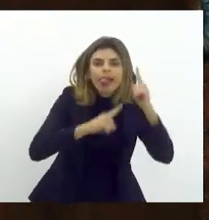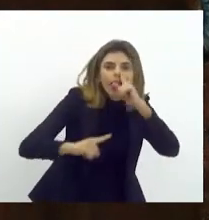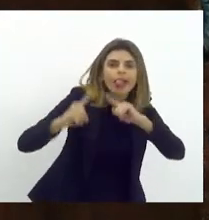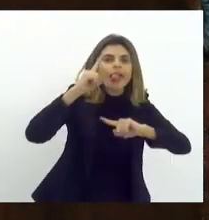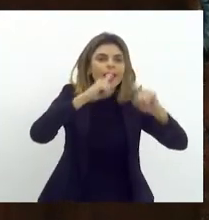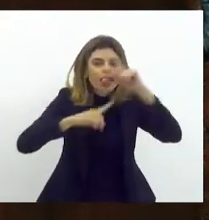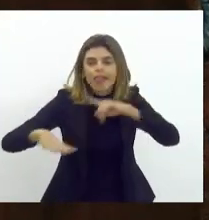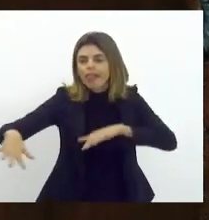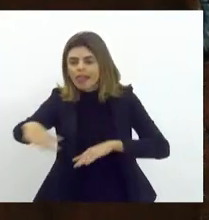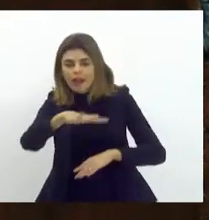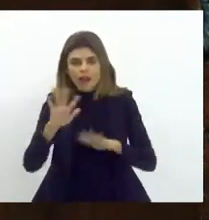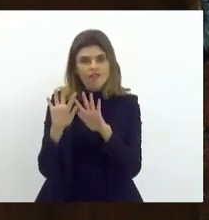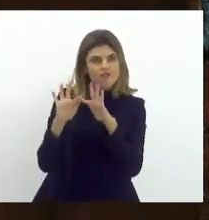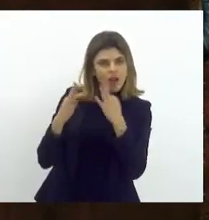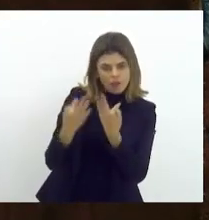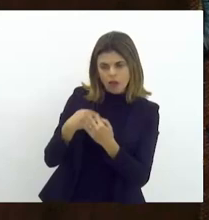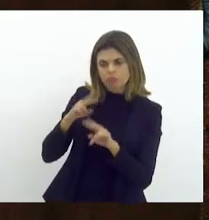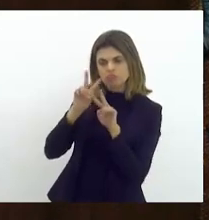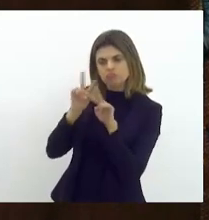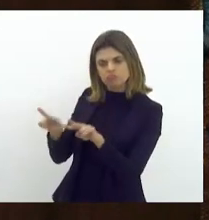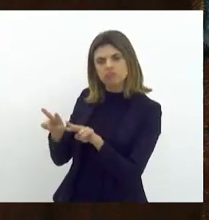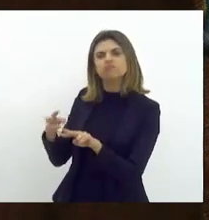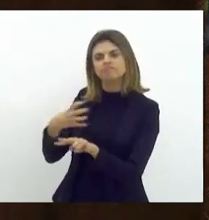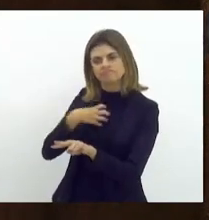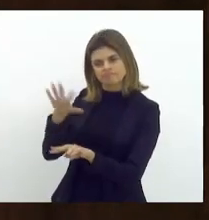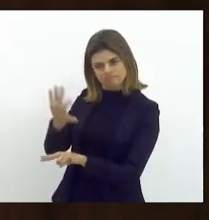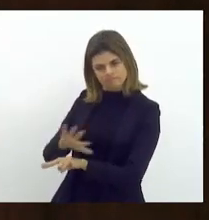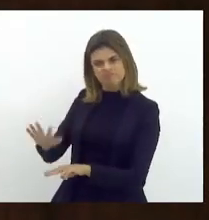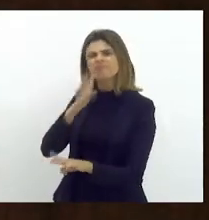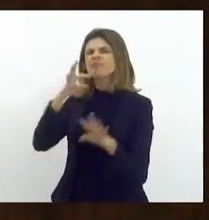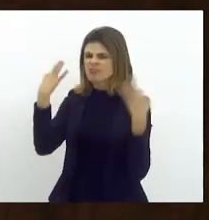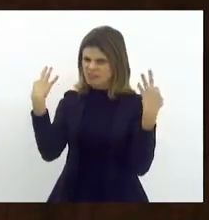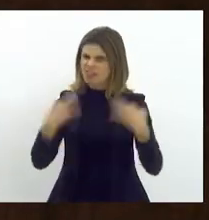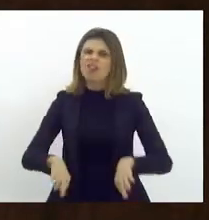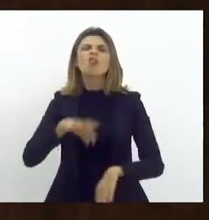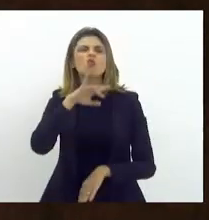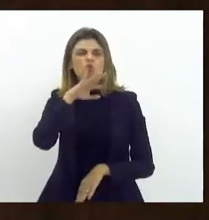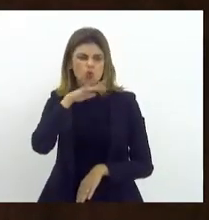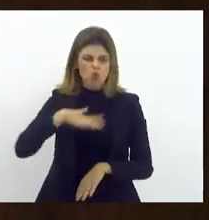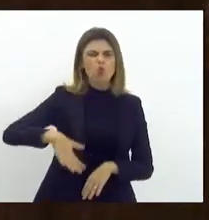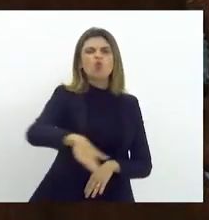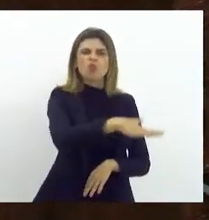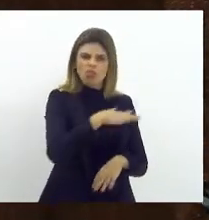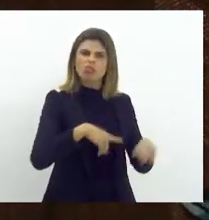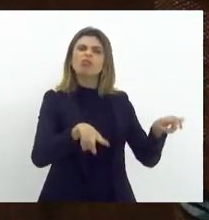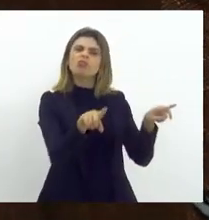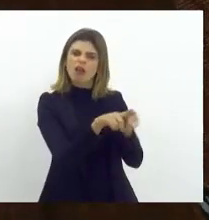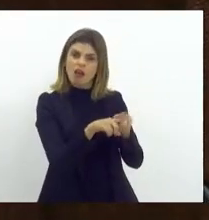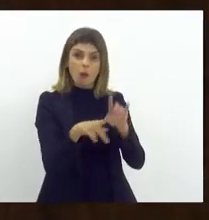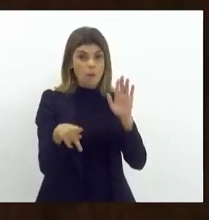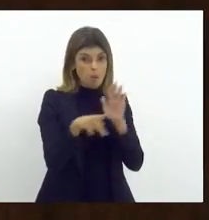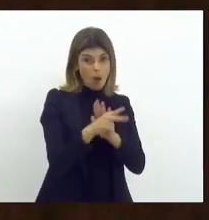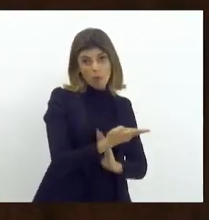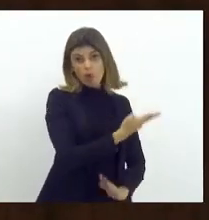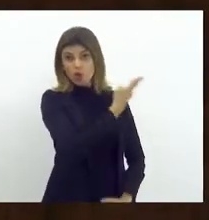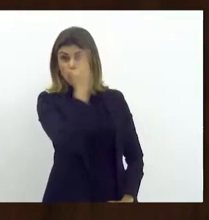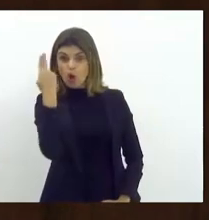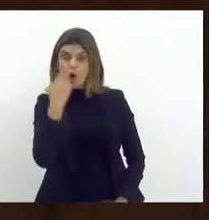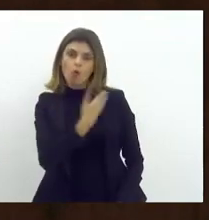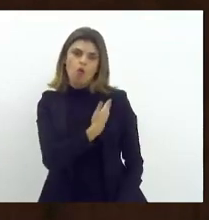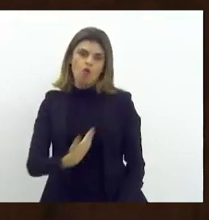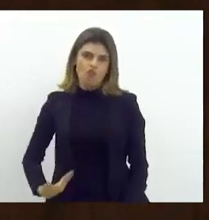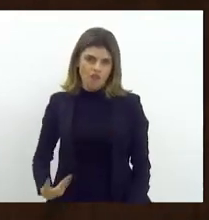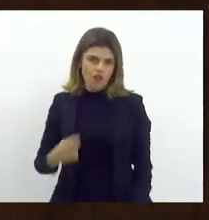paga as famílias e eu tenho absoluta certeza que será muito ruim para o próprio Governo do Estado